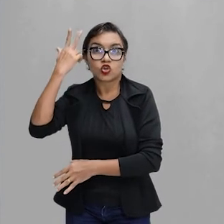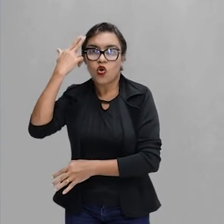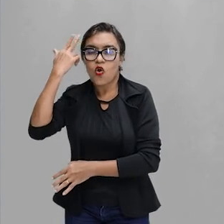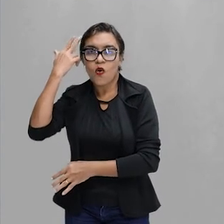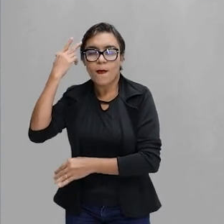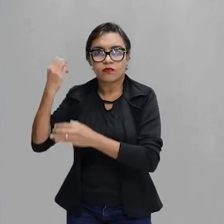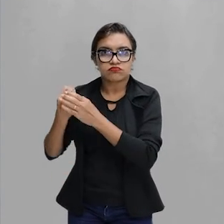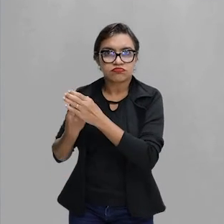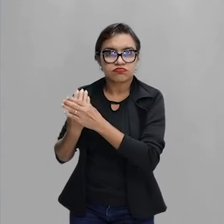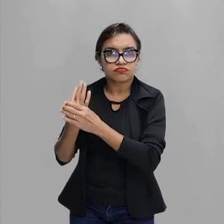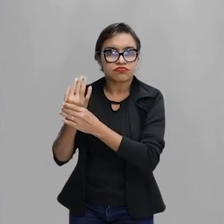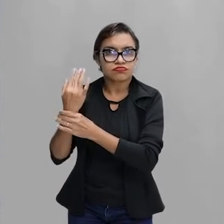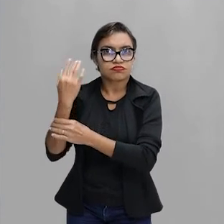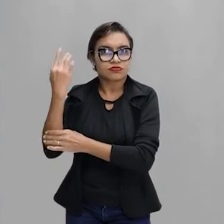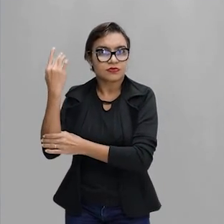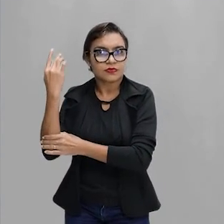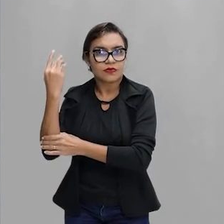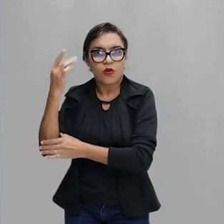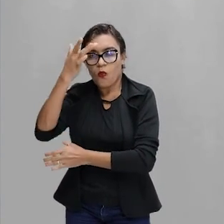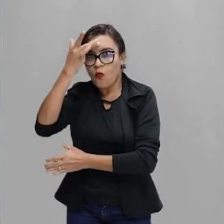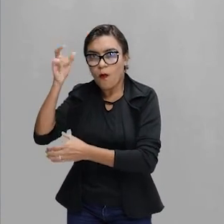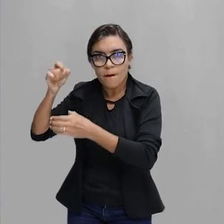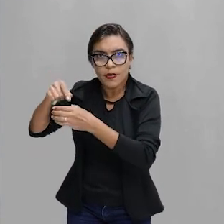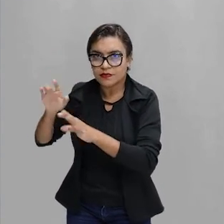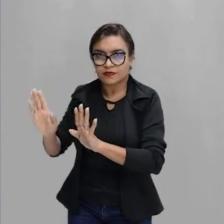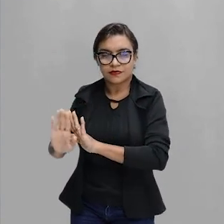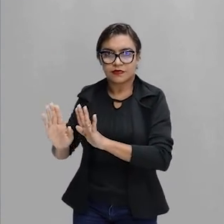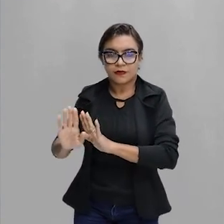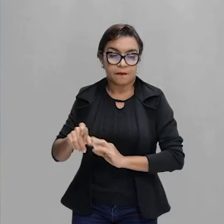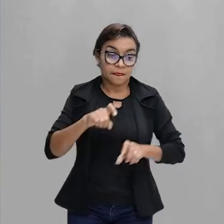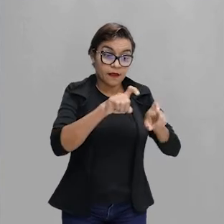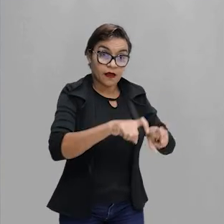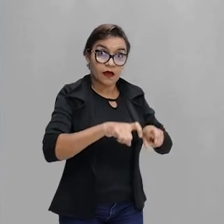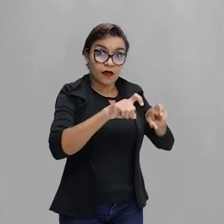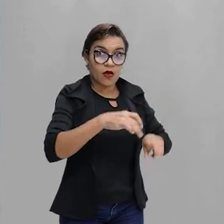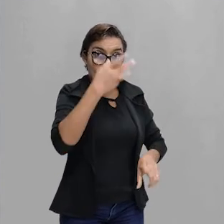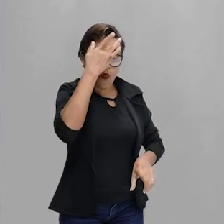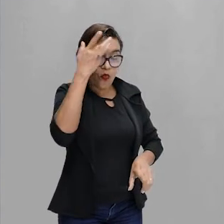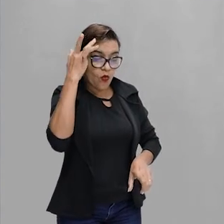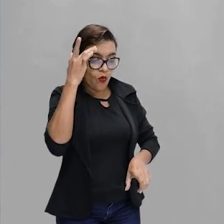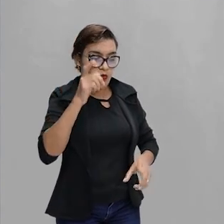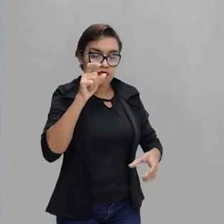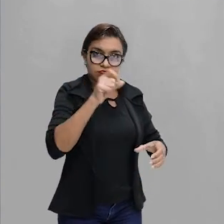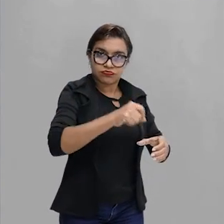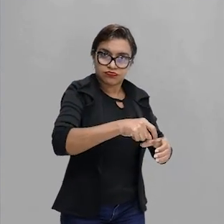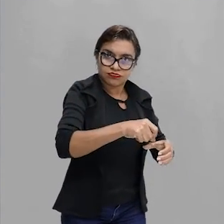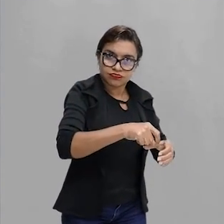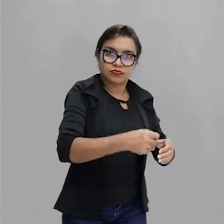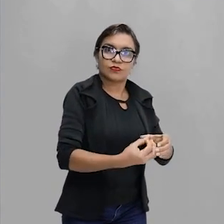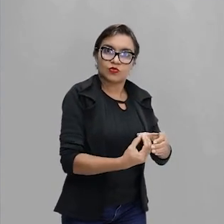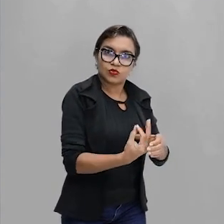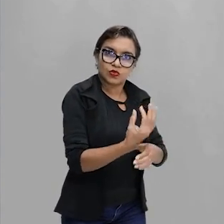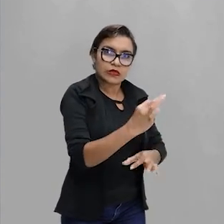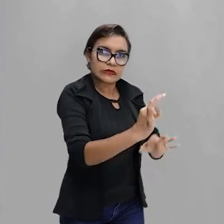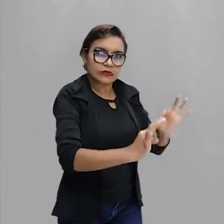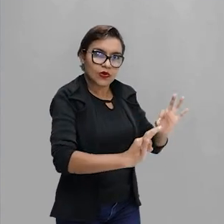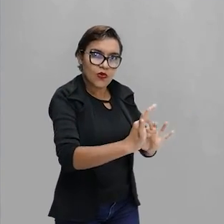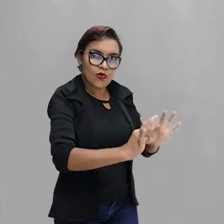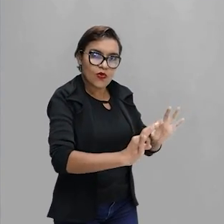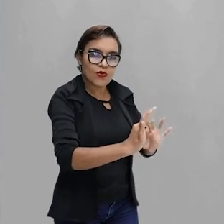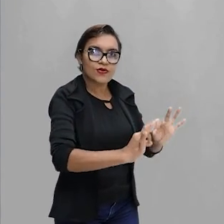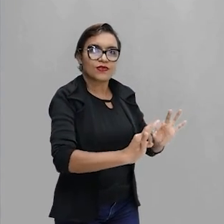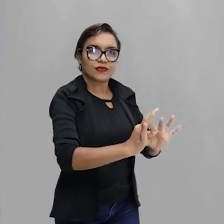Tá? Então, lembra bem, tá? A agricultura é o ser humano que vai lá e faz a intervenção, faz o controle e tudinho.